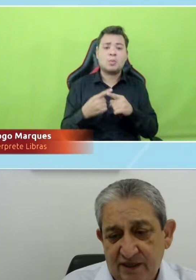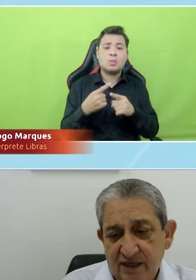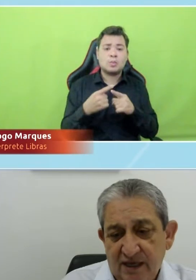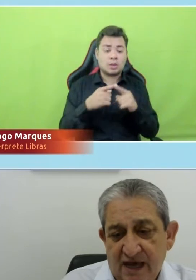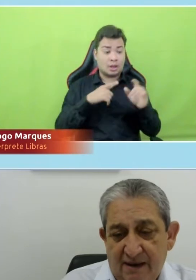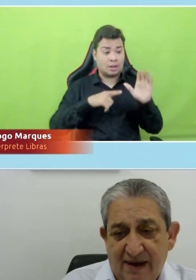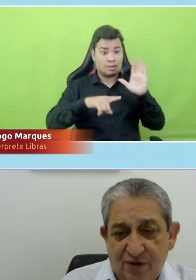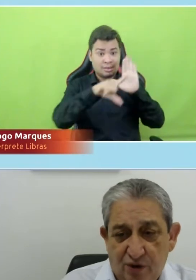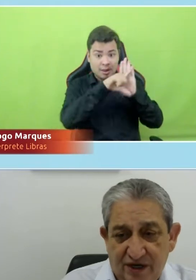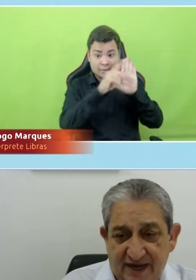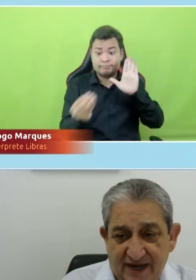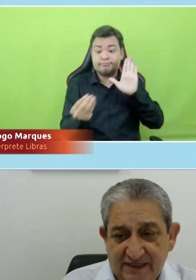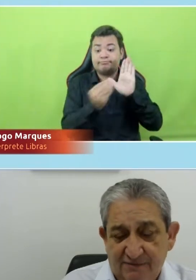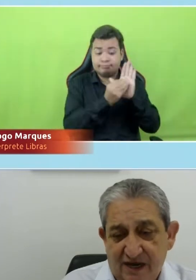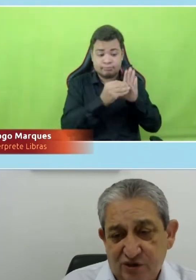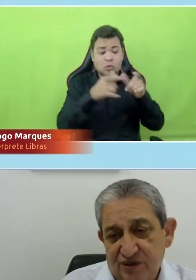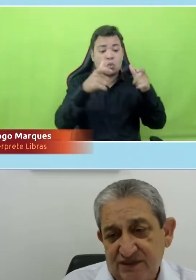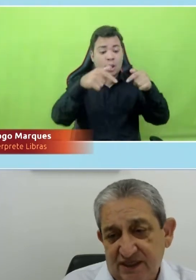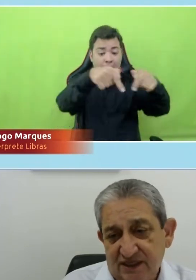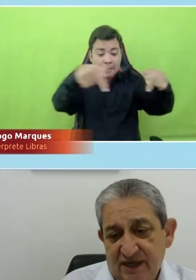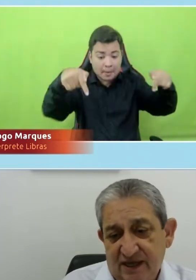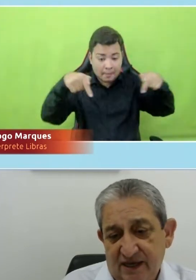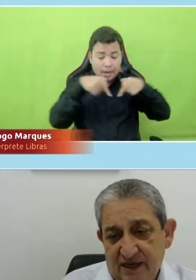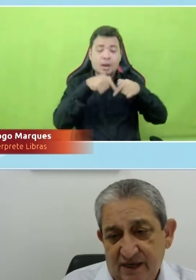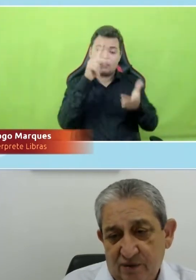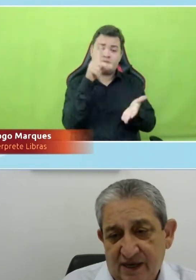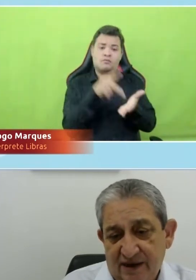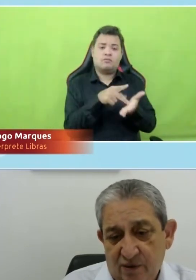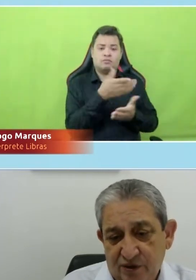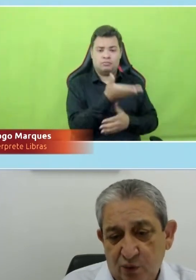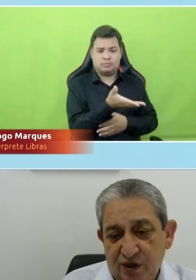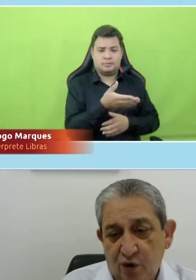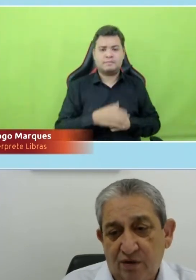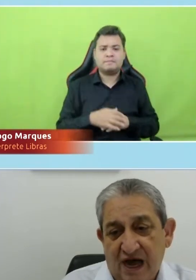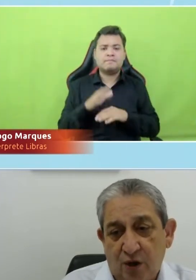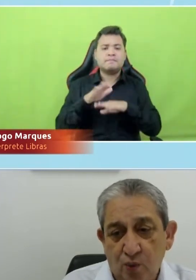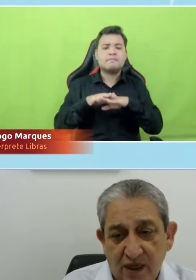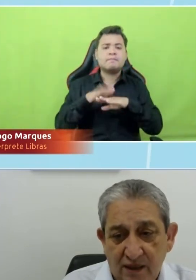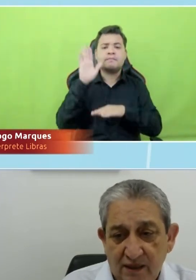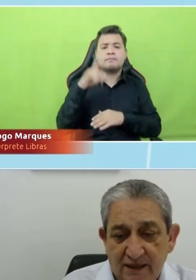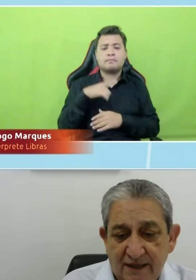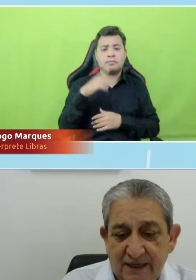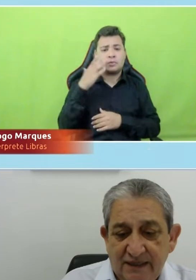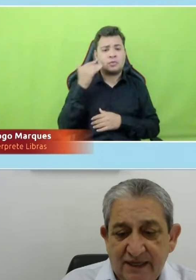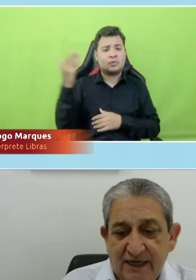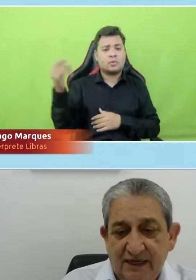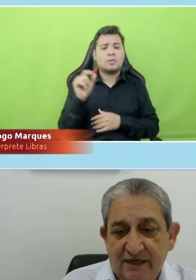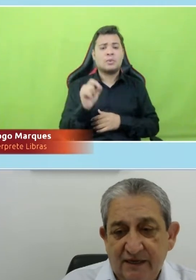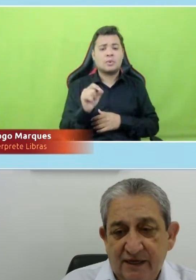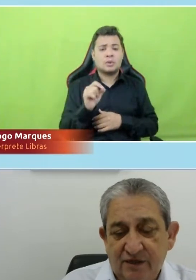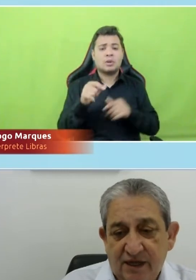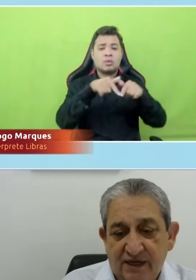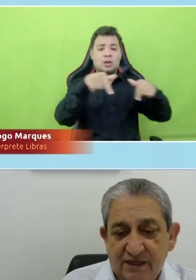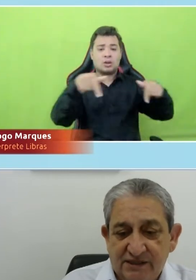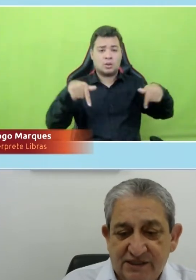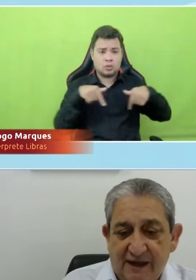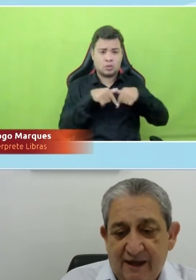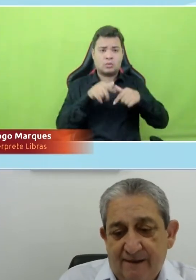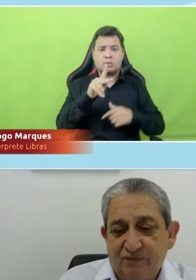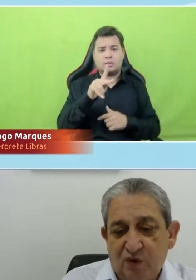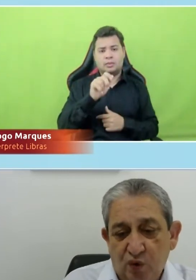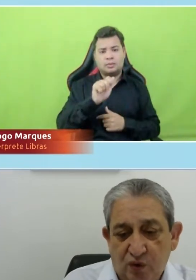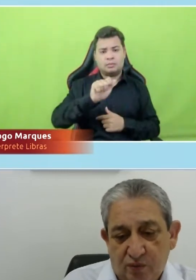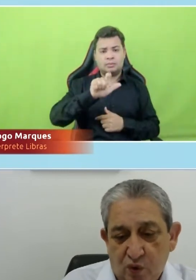lei. A maior delas e mais conhecida é o quilombo Calunga, que ele